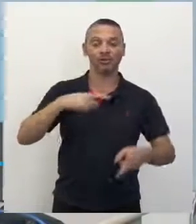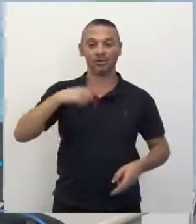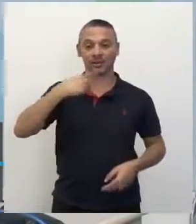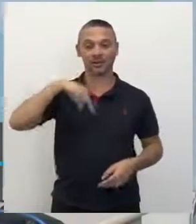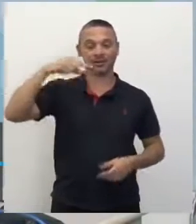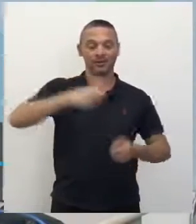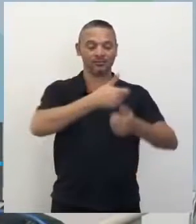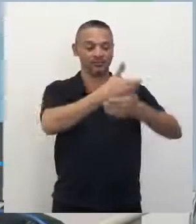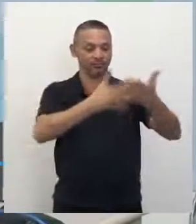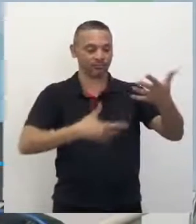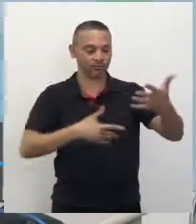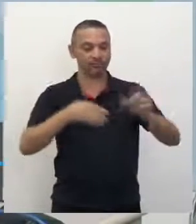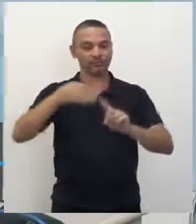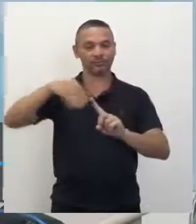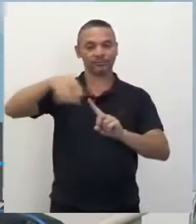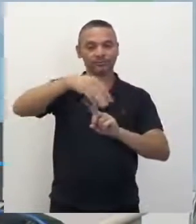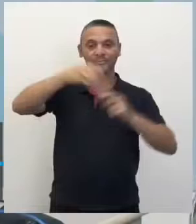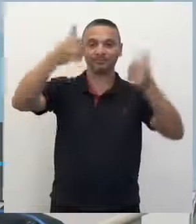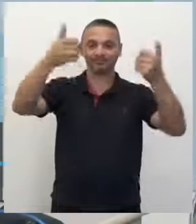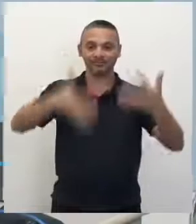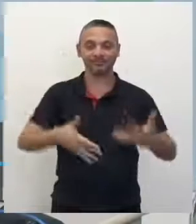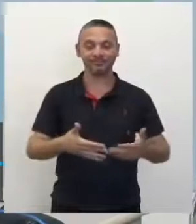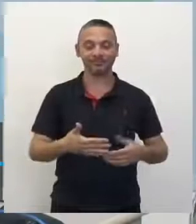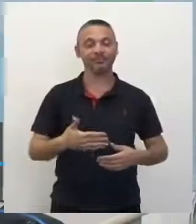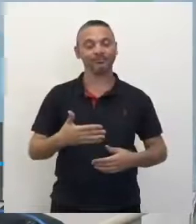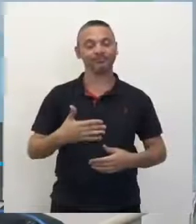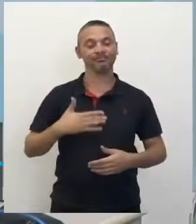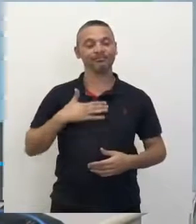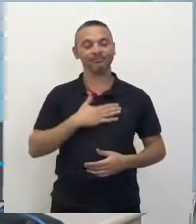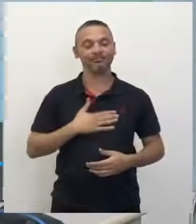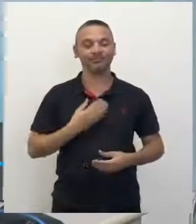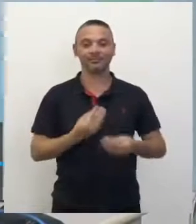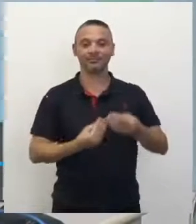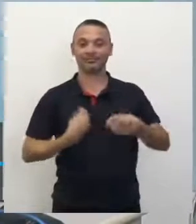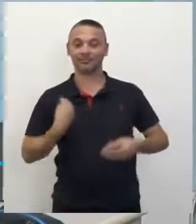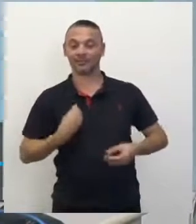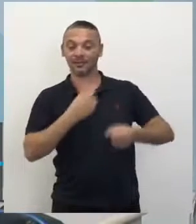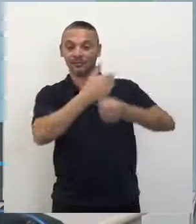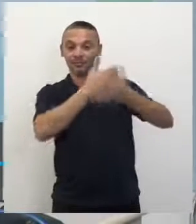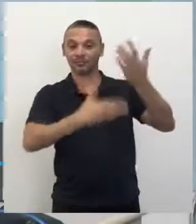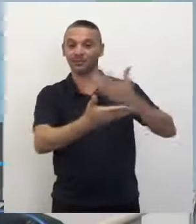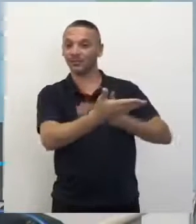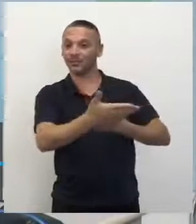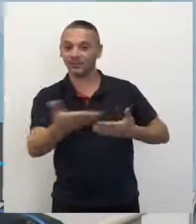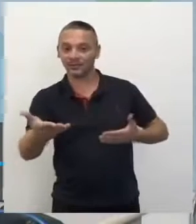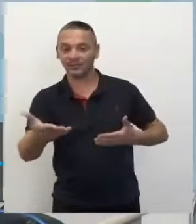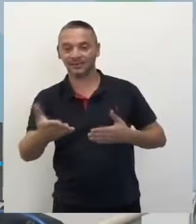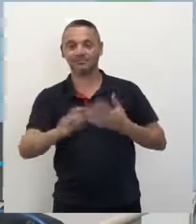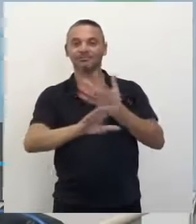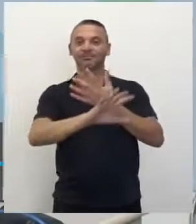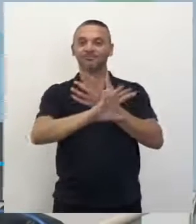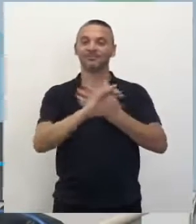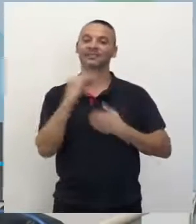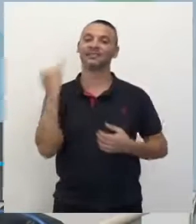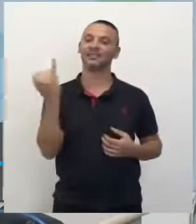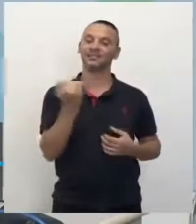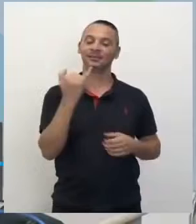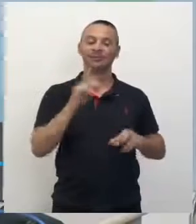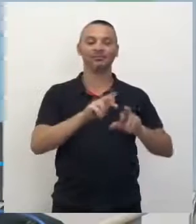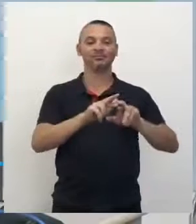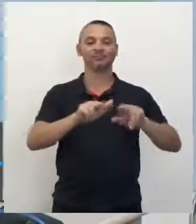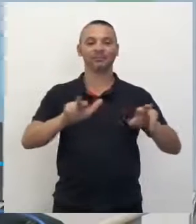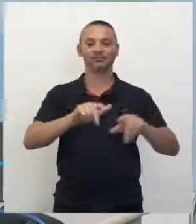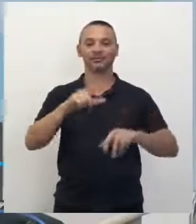para fazer a moderação, então eu espero aí uma participação muito produtiva de vocês aí que estão nos assistindo nas diversas